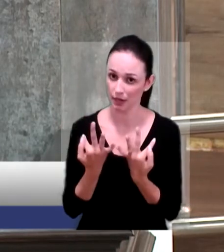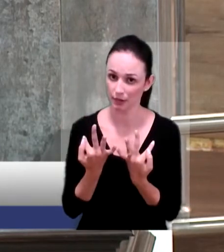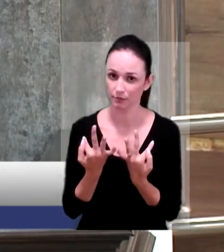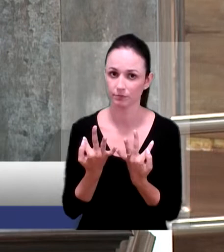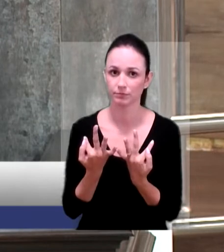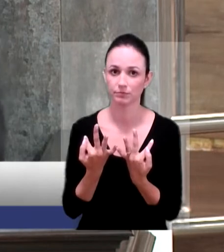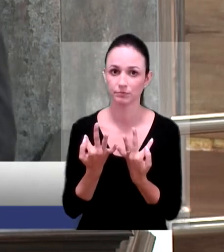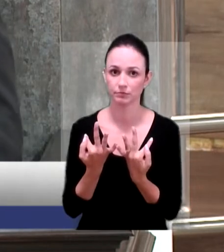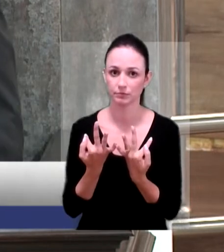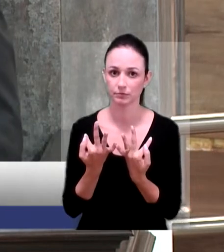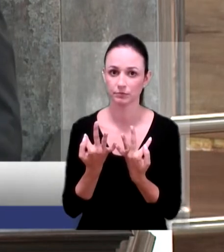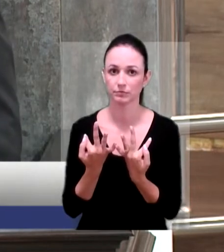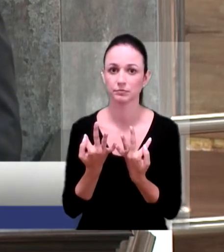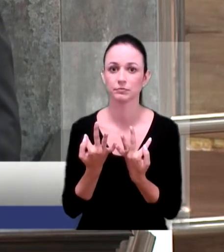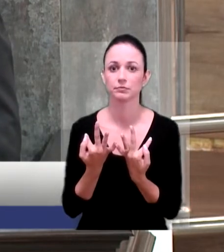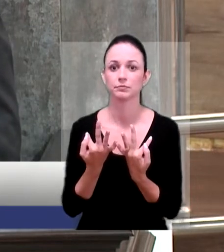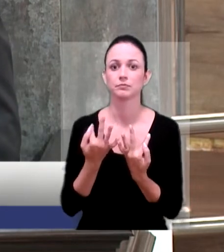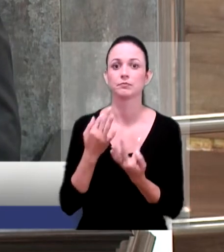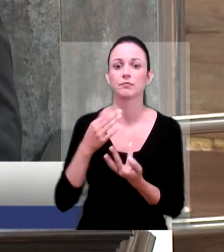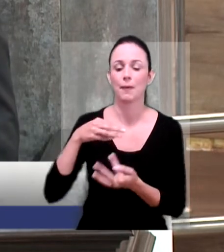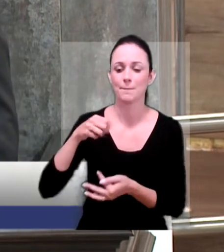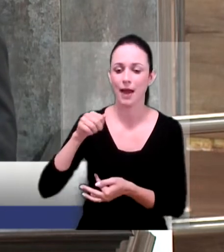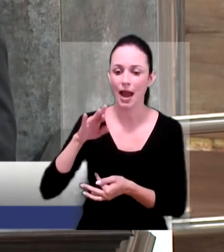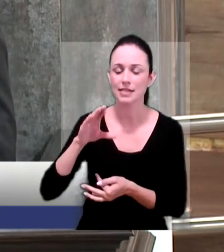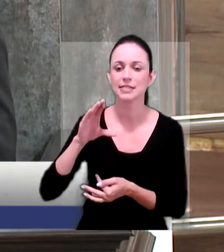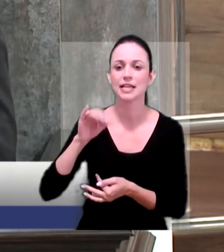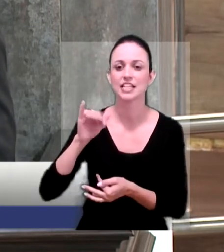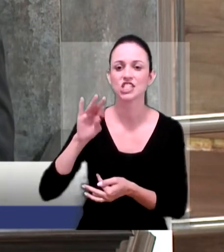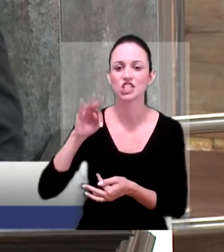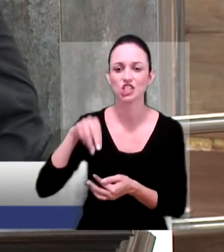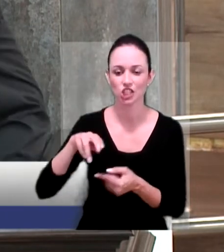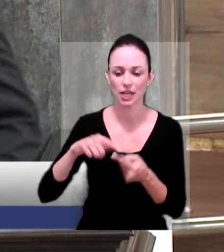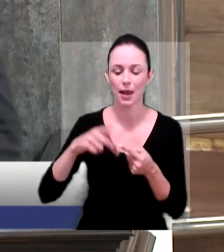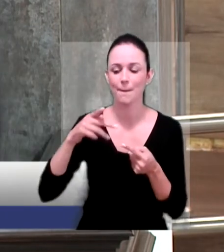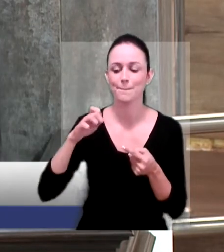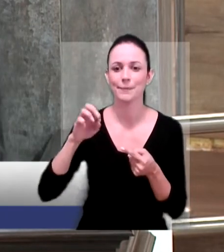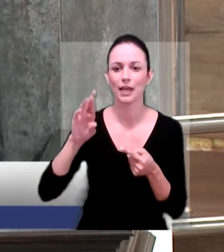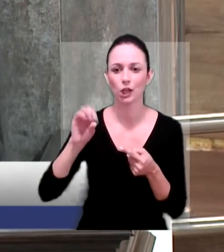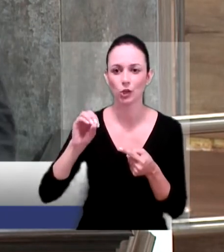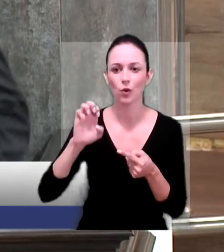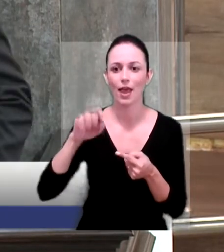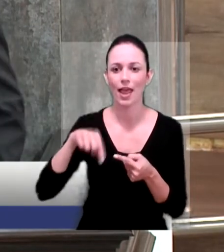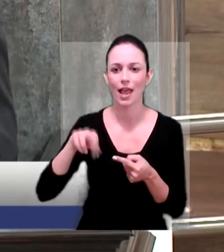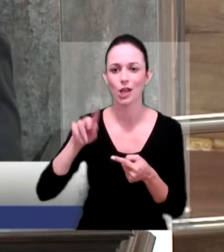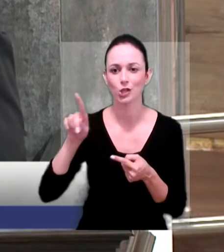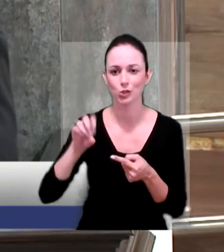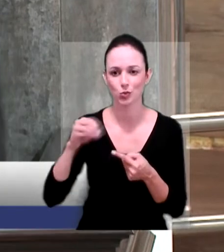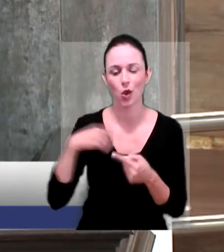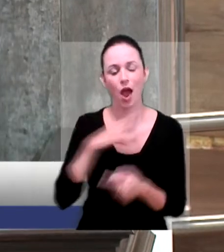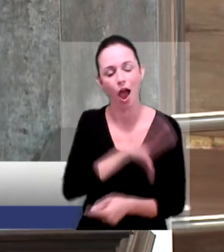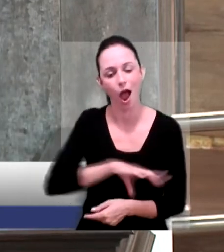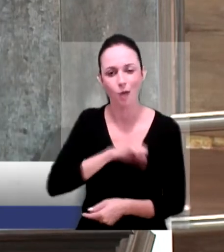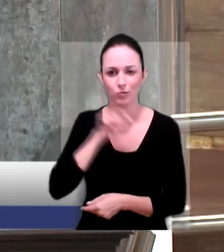Márcia Cristina, Pedro e Enzo. Eu amo vocês. E eu amo Jaú.